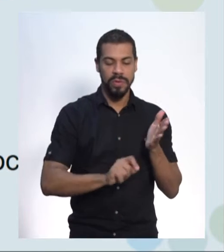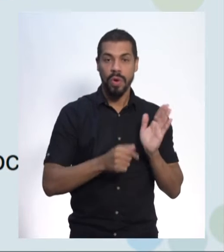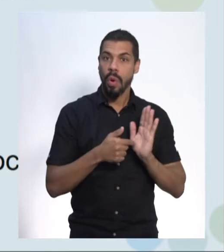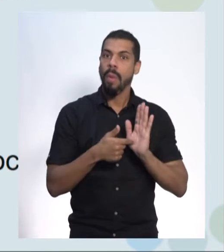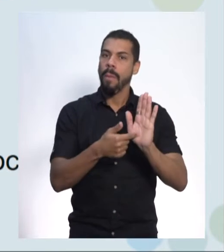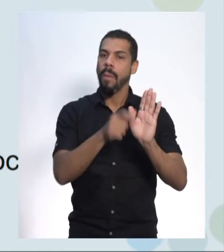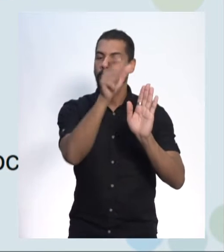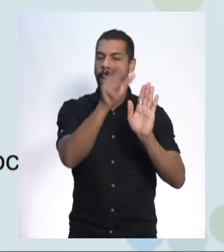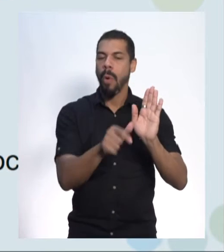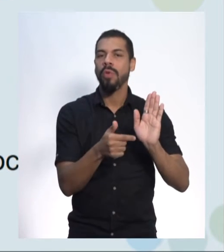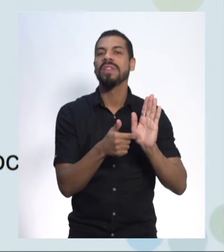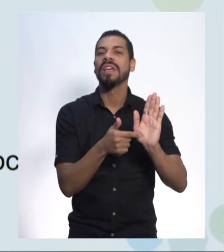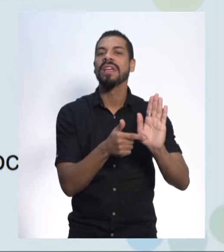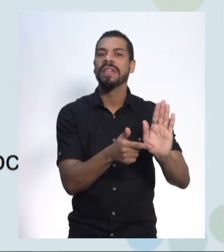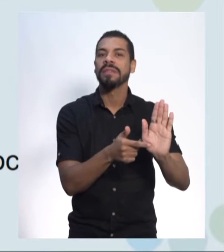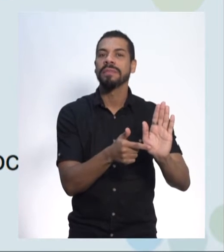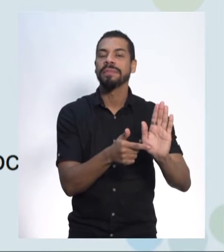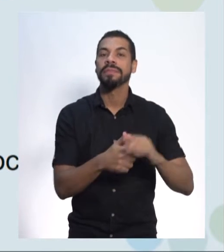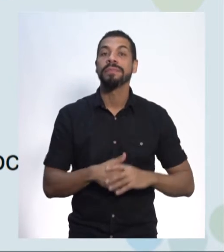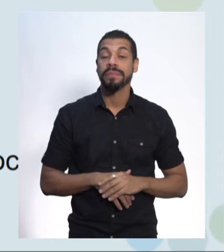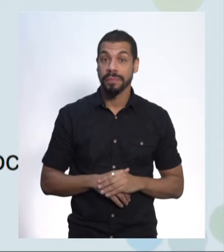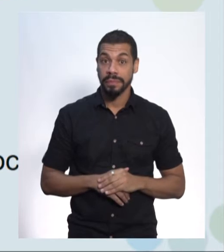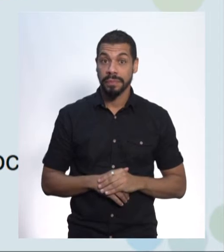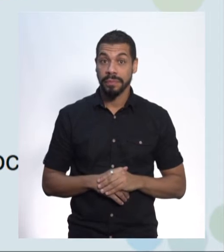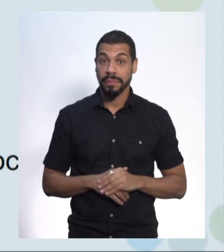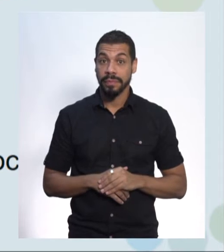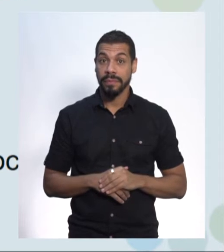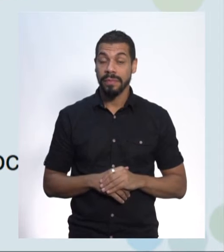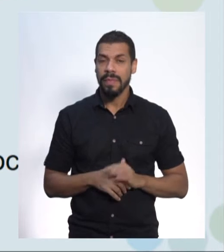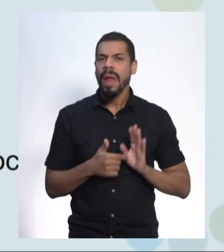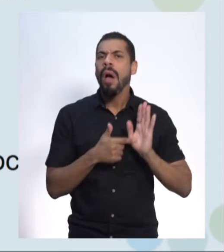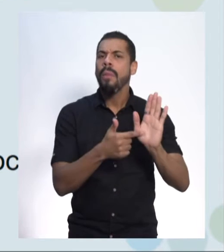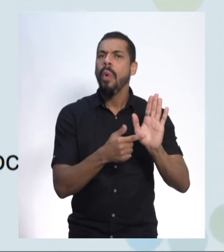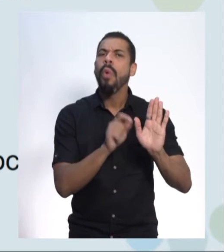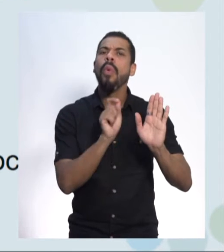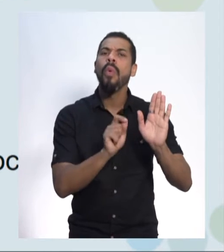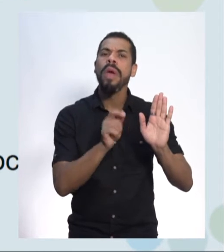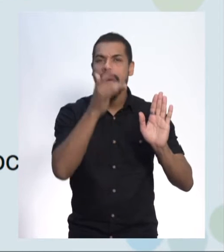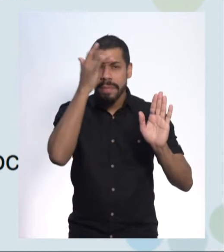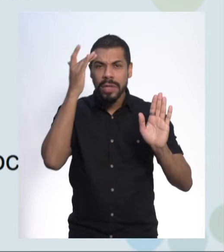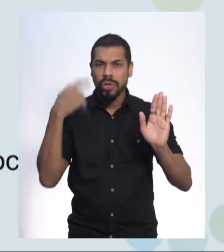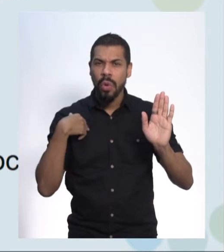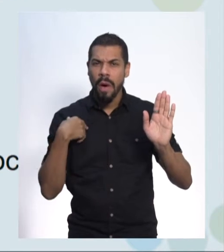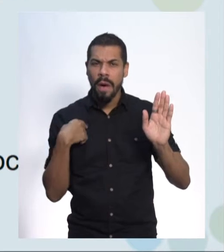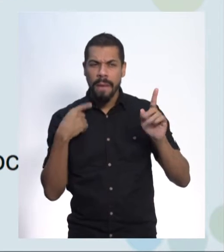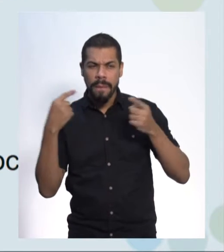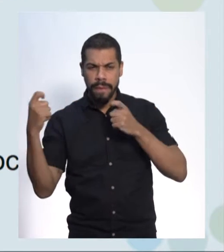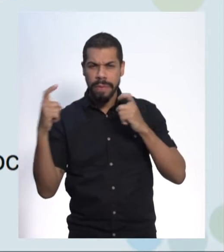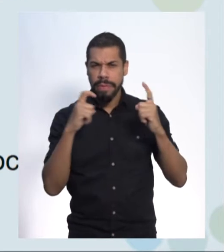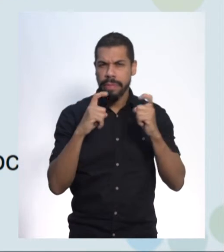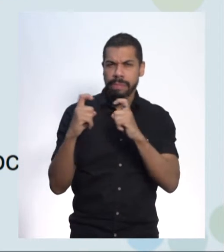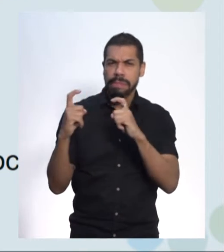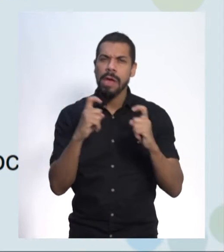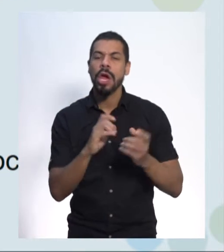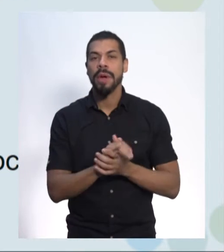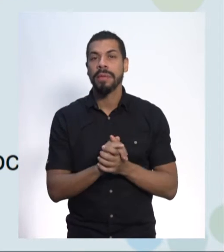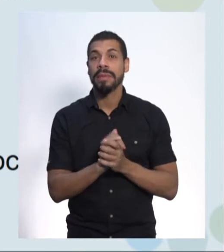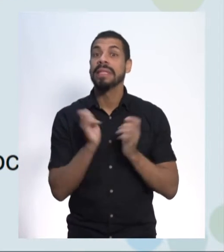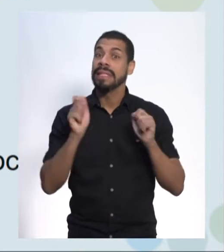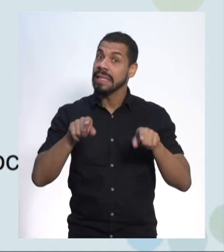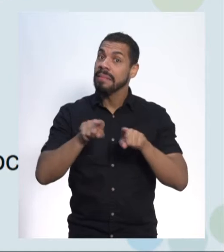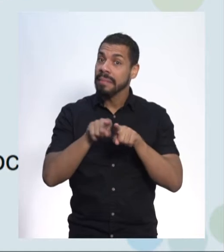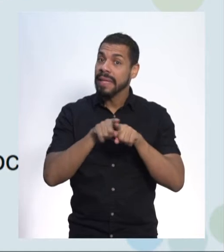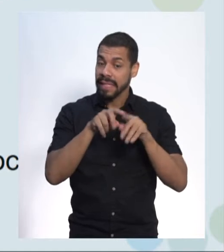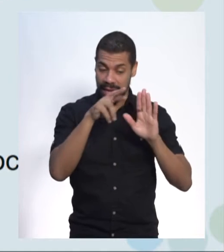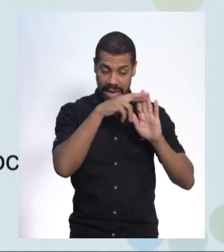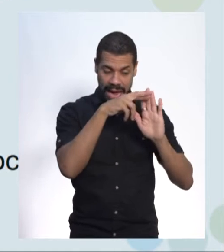inimigo, o autor aponta o inimigo e leva pessoas a combatê-los. Esse tipo de história segue algumas